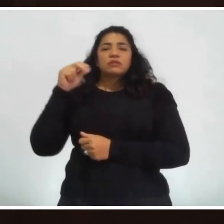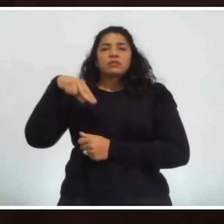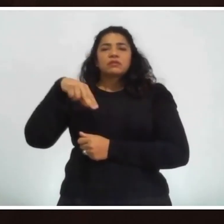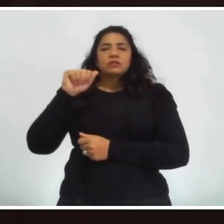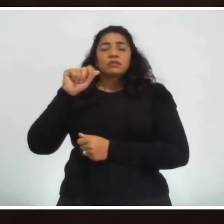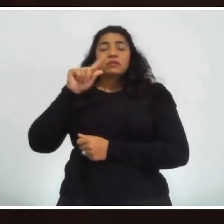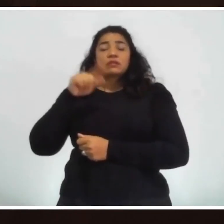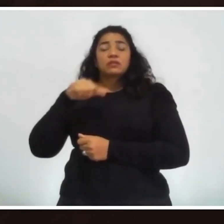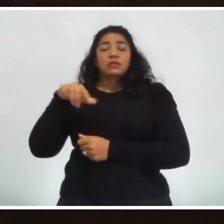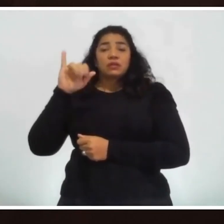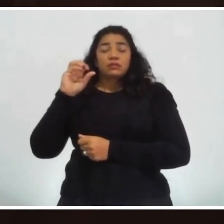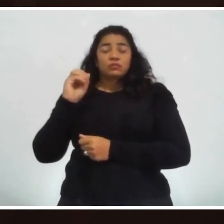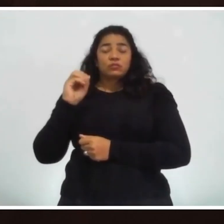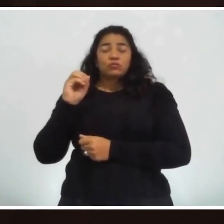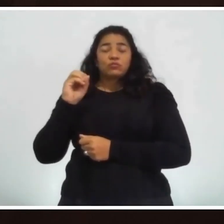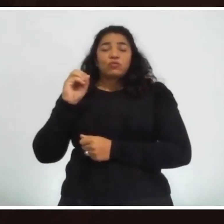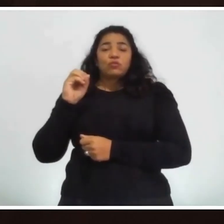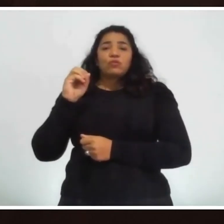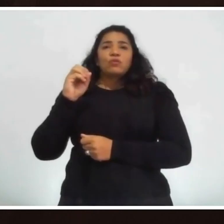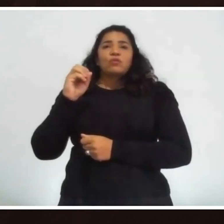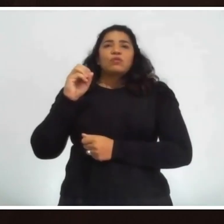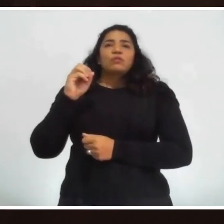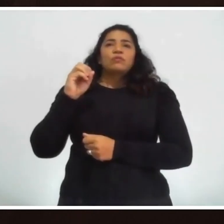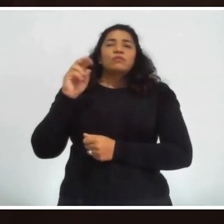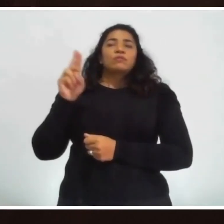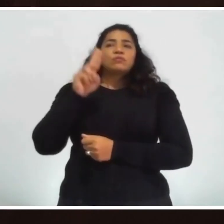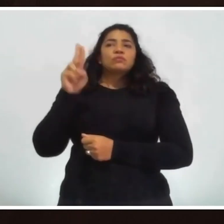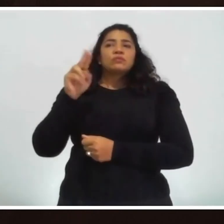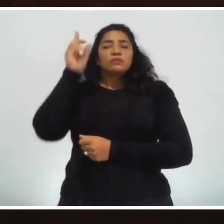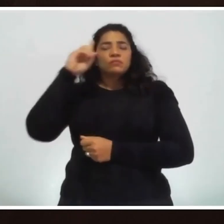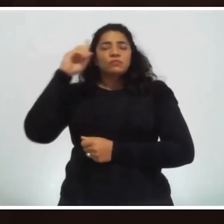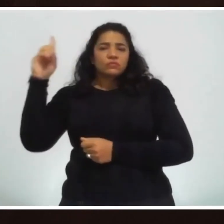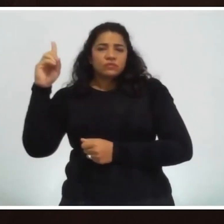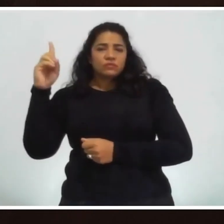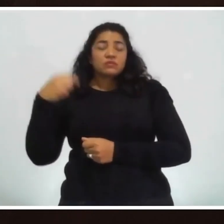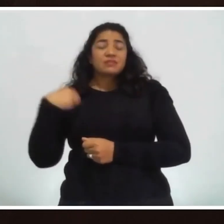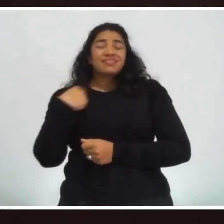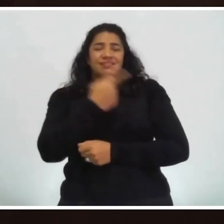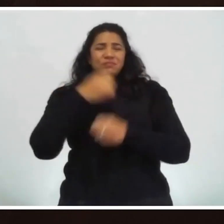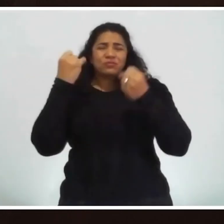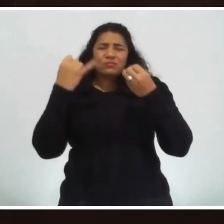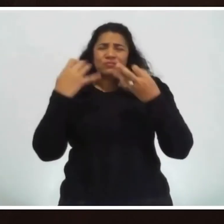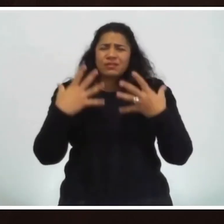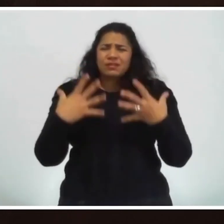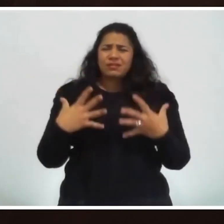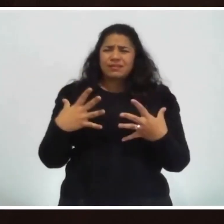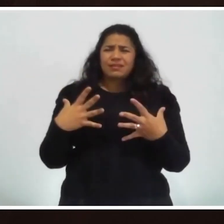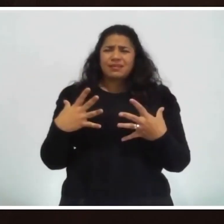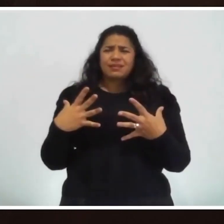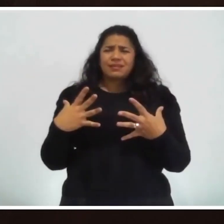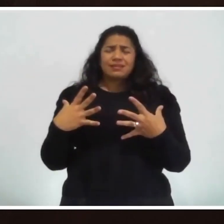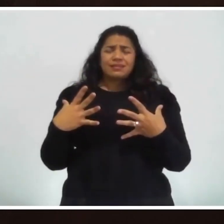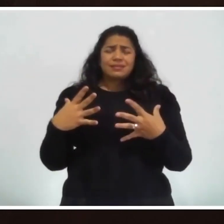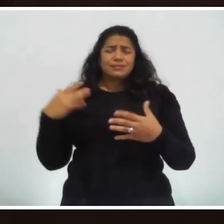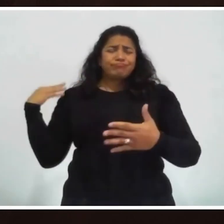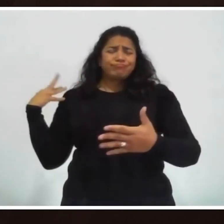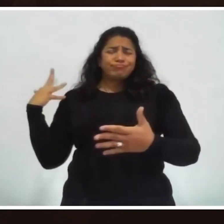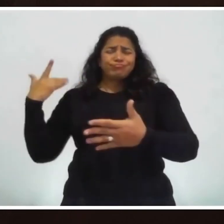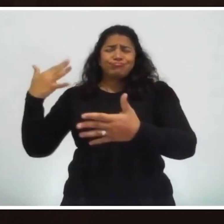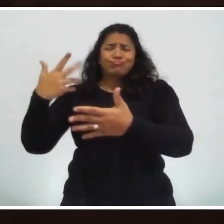para vocês, como nós somos abençoados por esses reveses, vai e